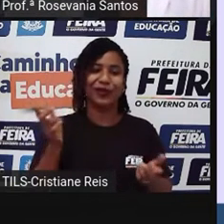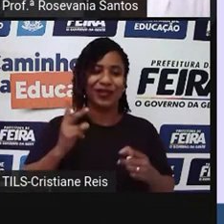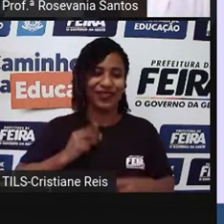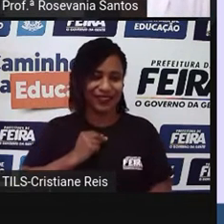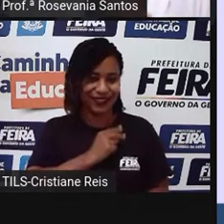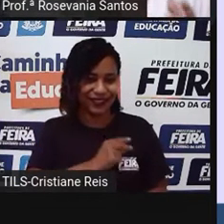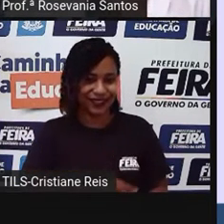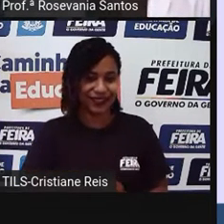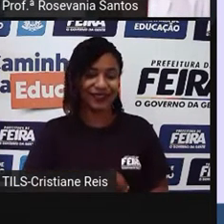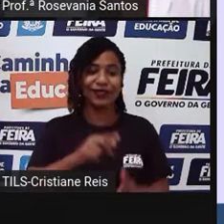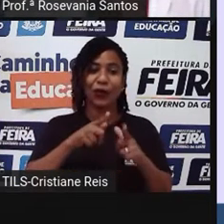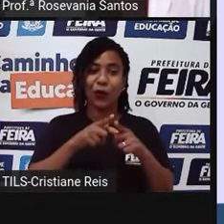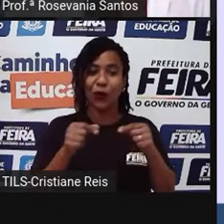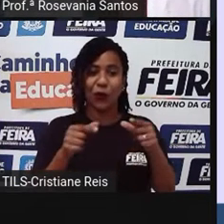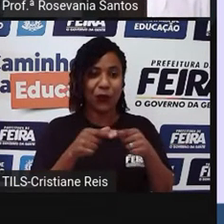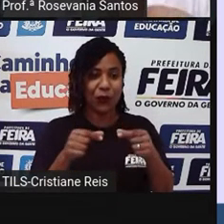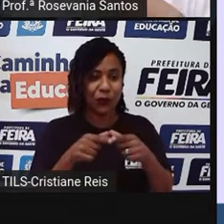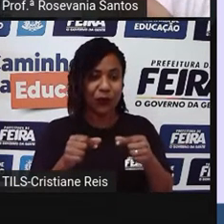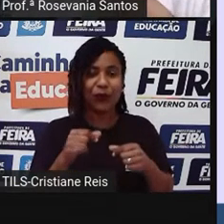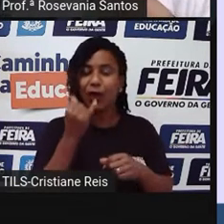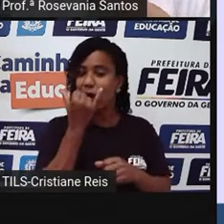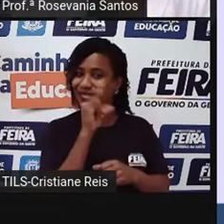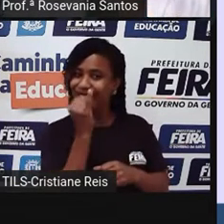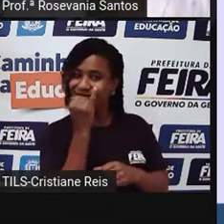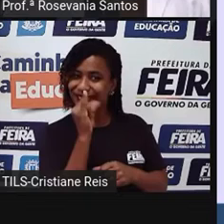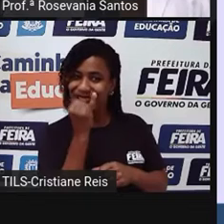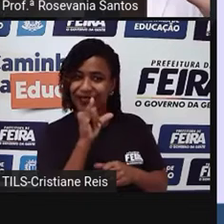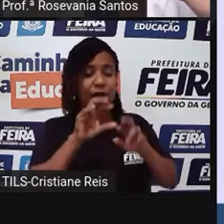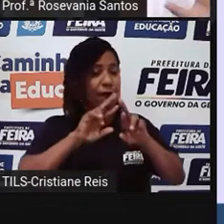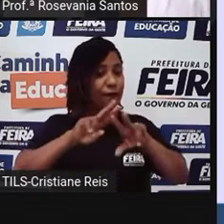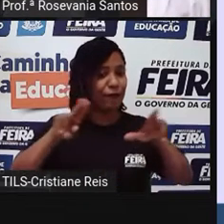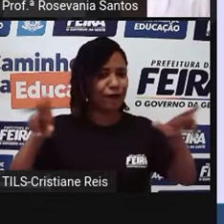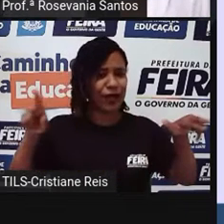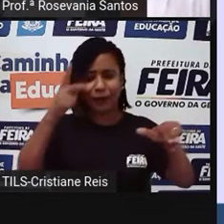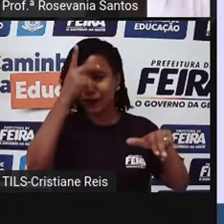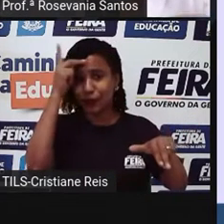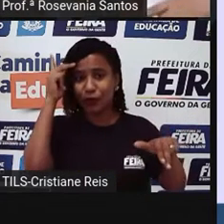japoneses, italianos. Então, nós recebemos gente, né,